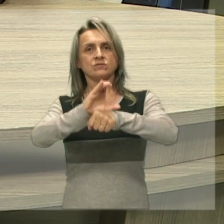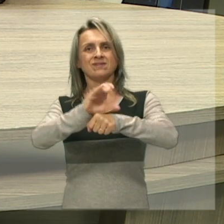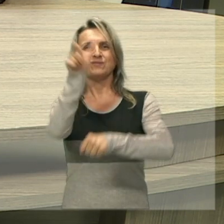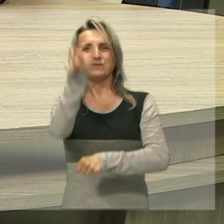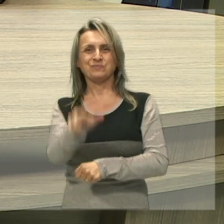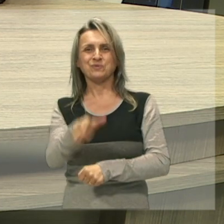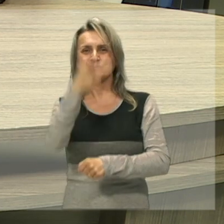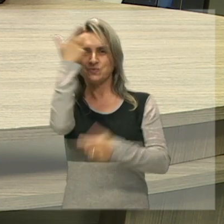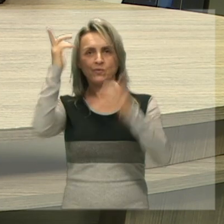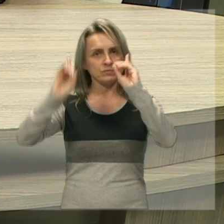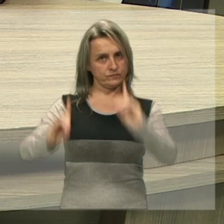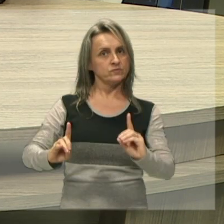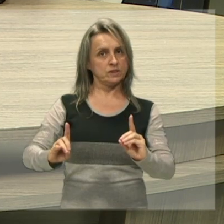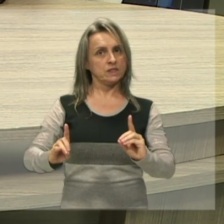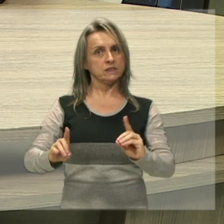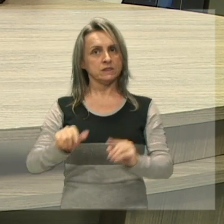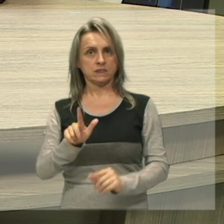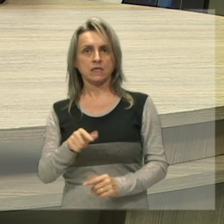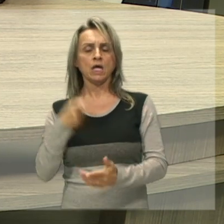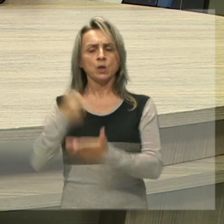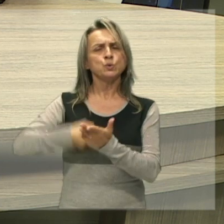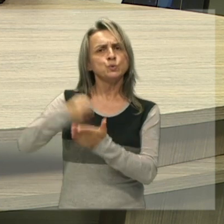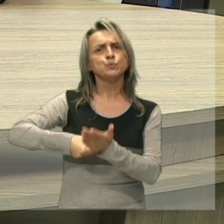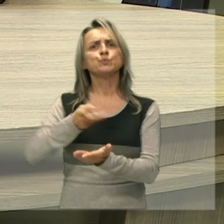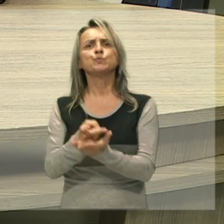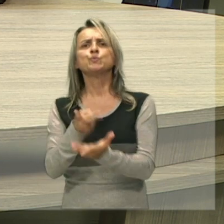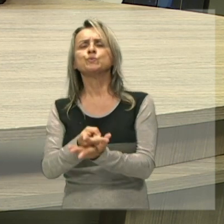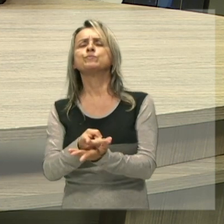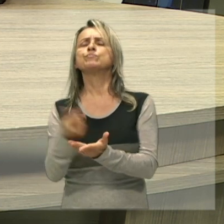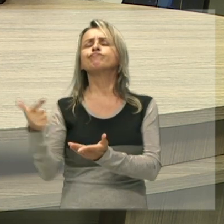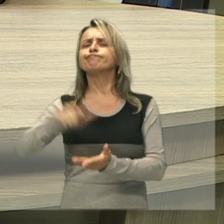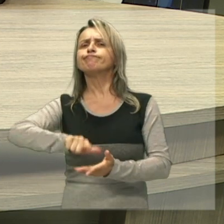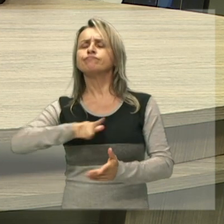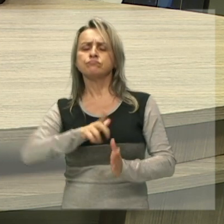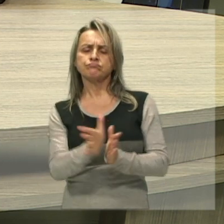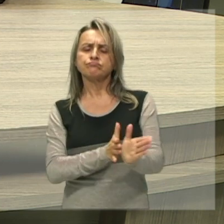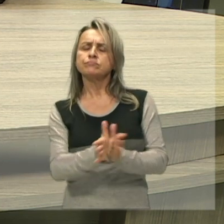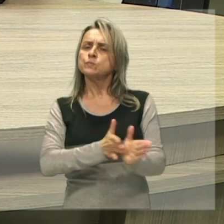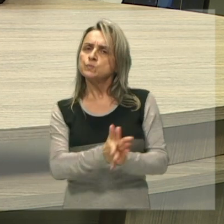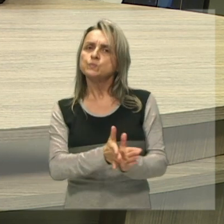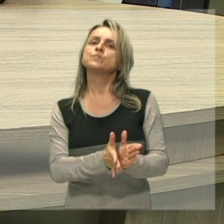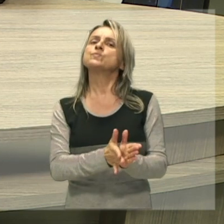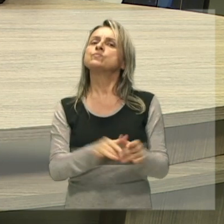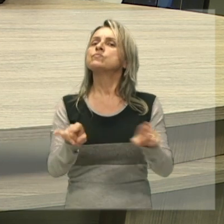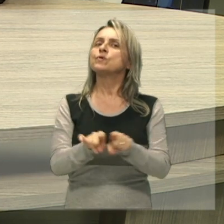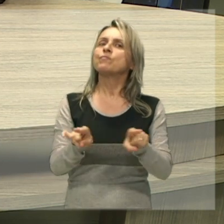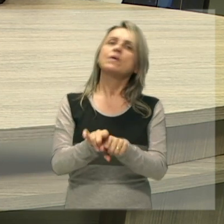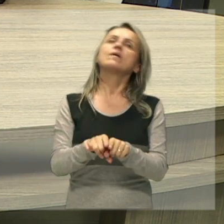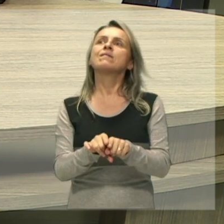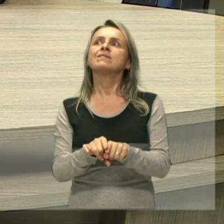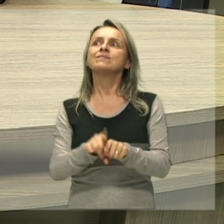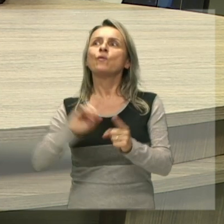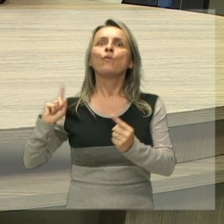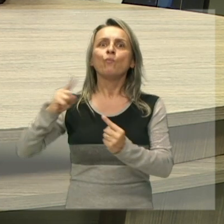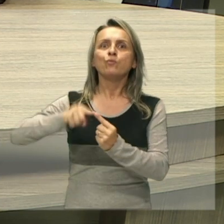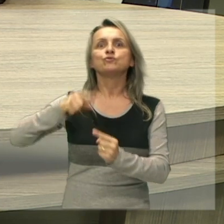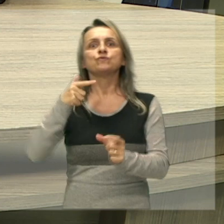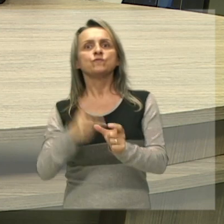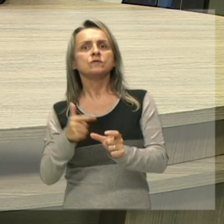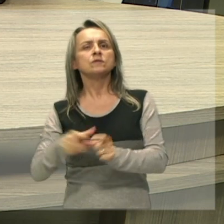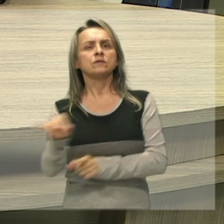luta exatamente para que isso, para que haja essa acessibilidade, para que a cidade seja realmente